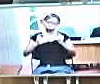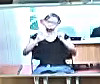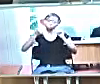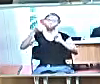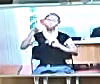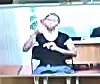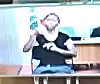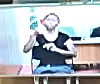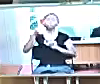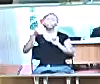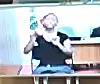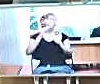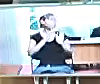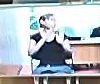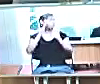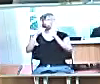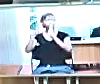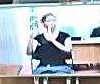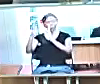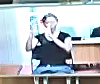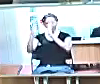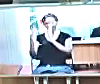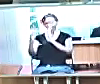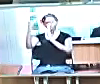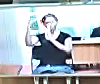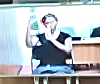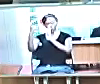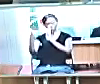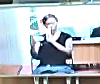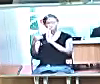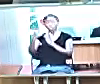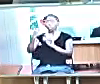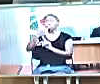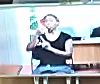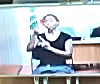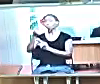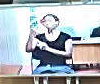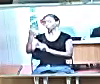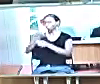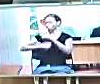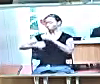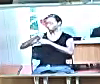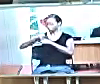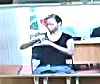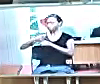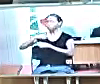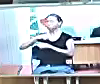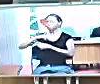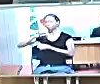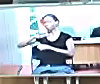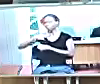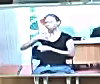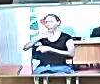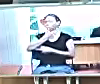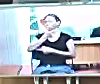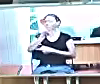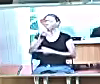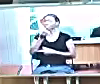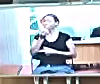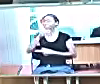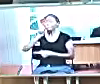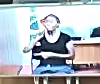essa tabela direita onde a gente é tem em 2002 é aproximadamente 260 mil